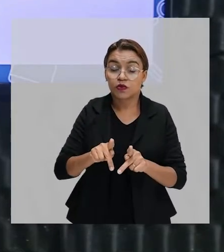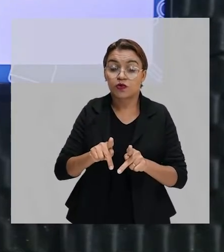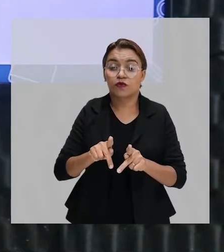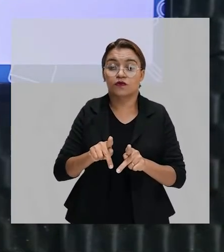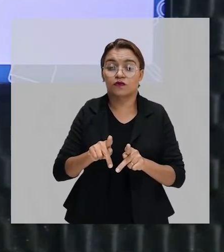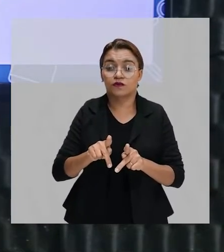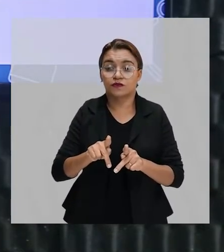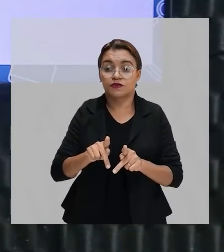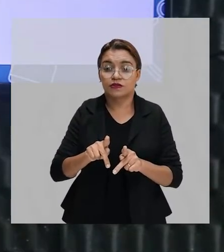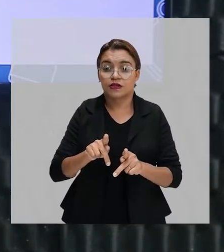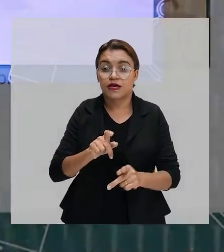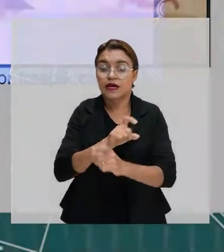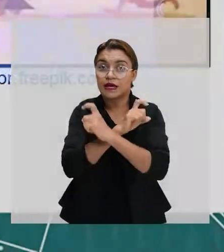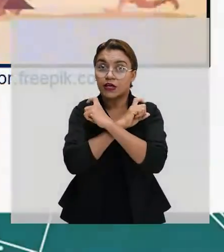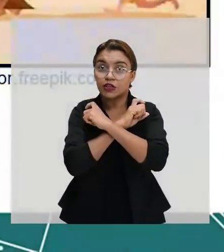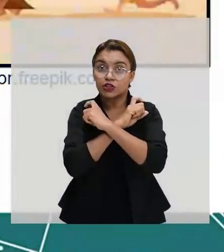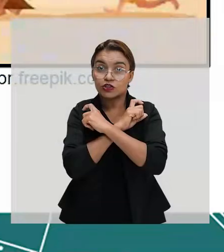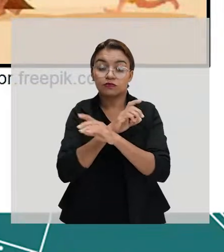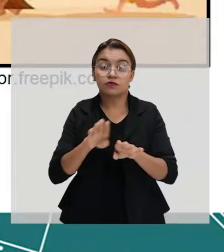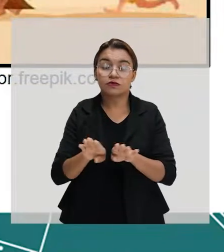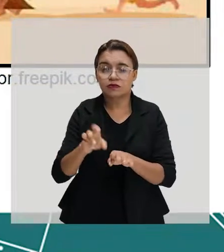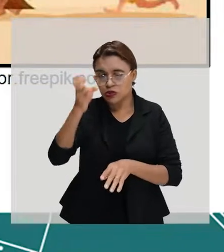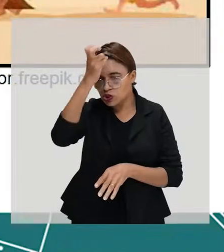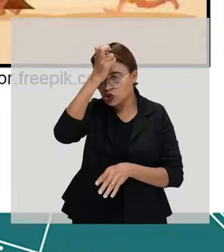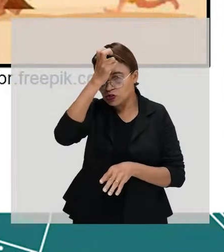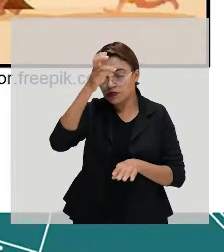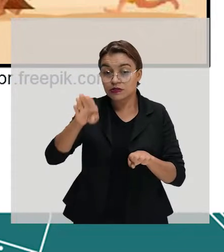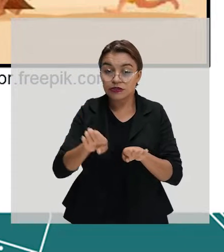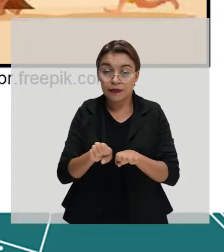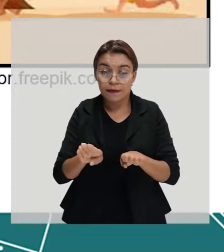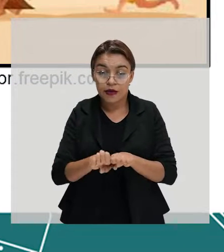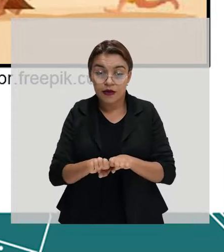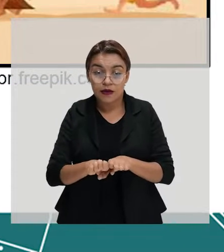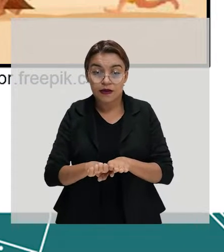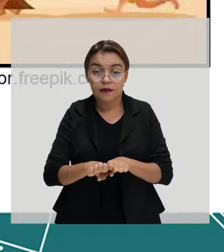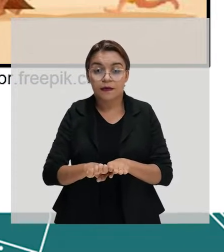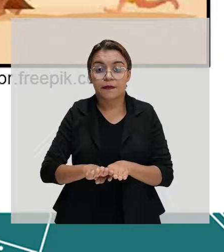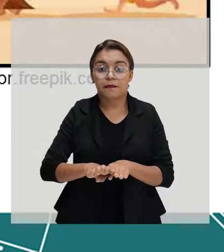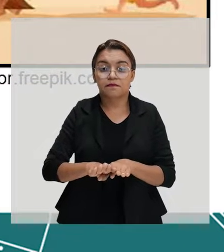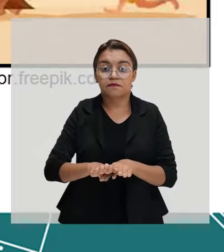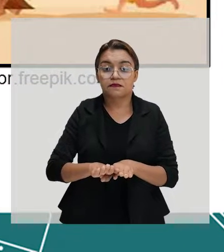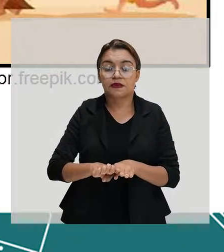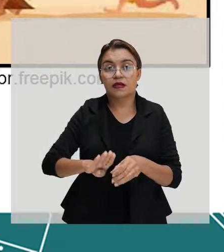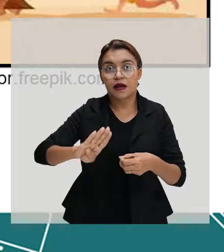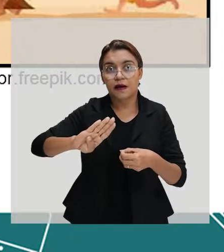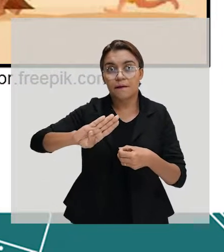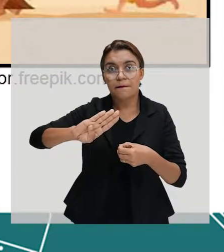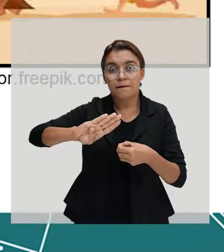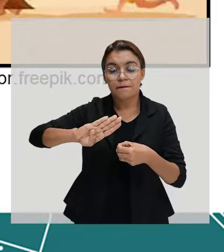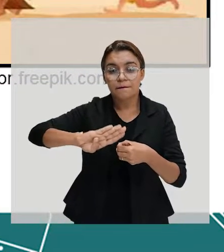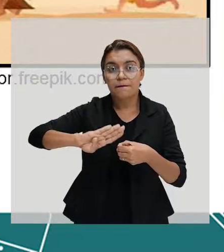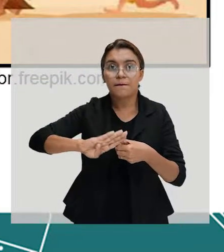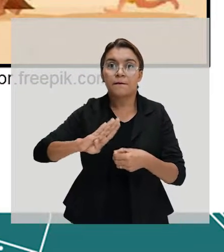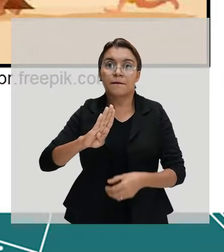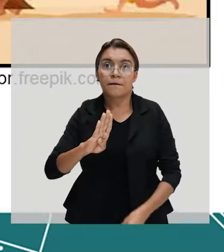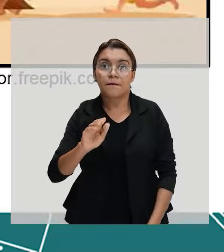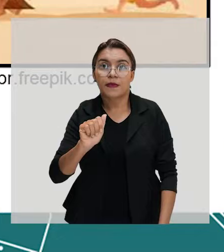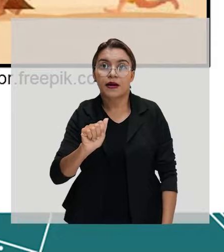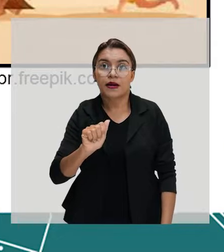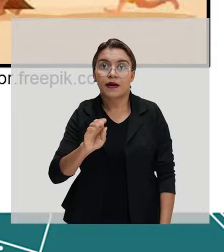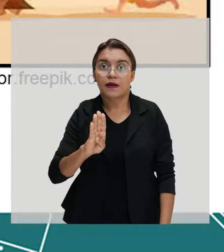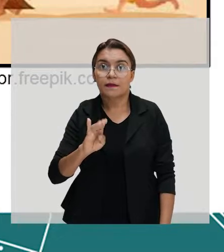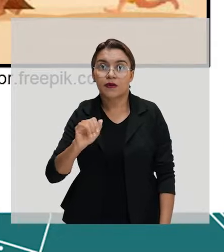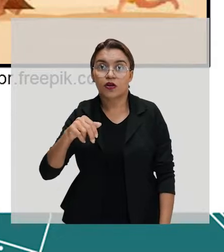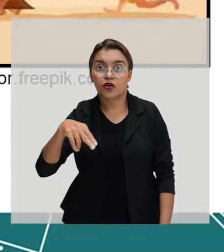também na civilização babilônica Então as lutas elas surgem assim como a educação